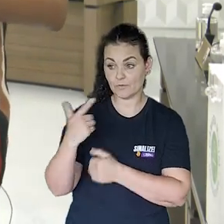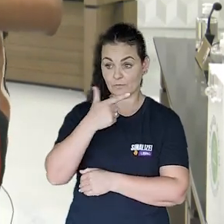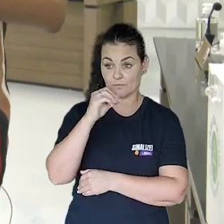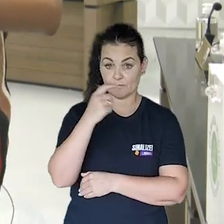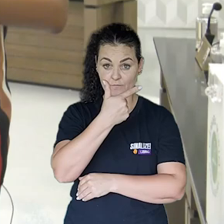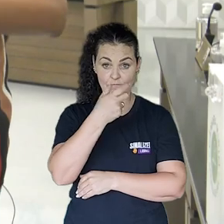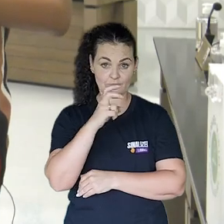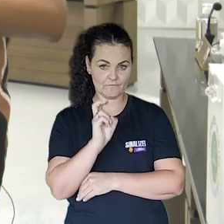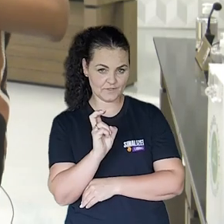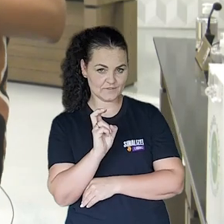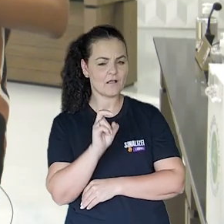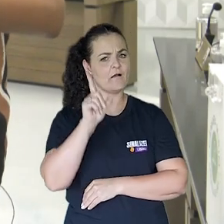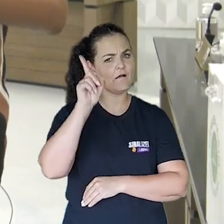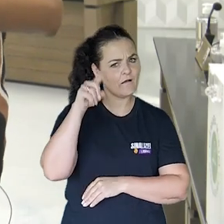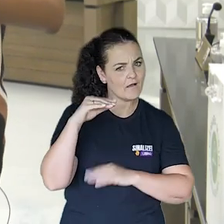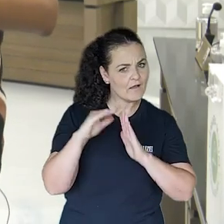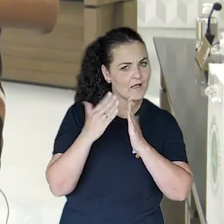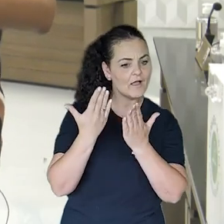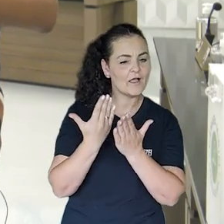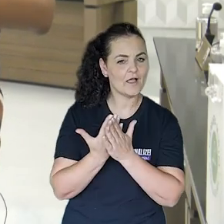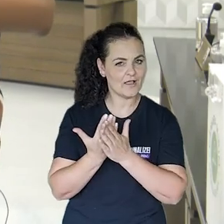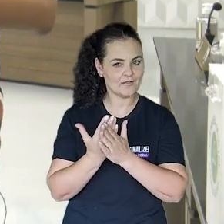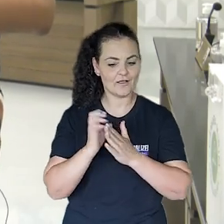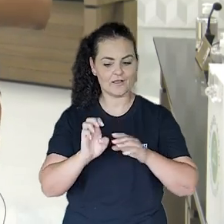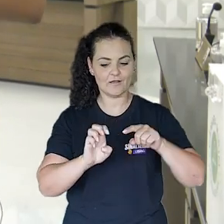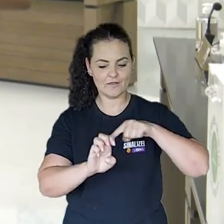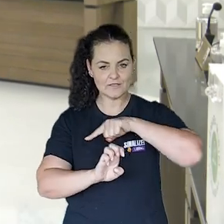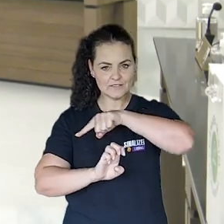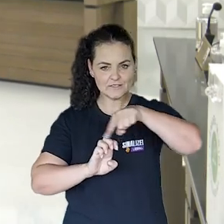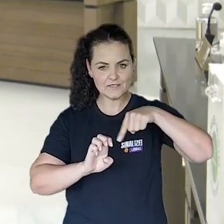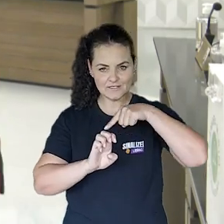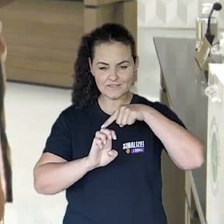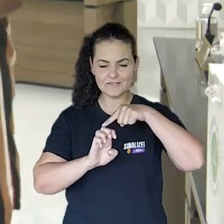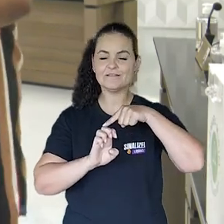Lá do Garibaldi, né? Isso. Da localidade do Santo Estevão.